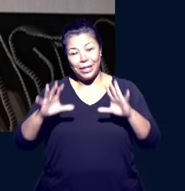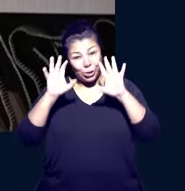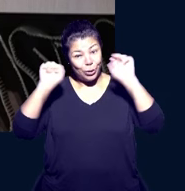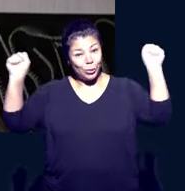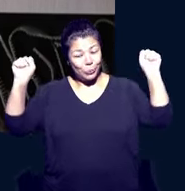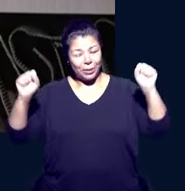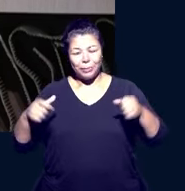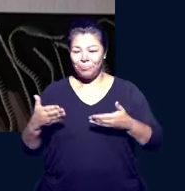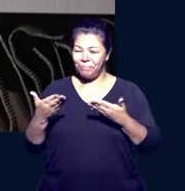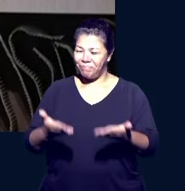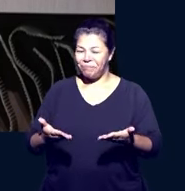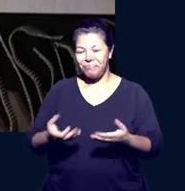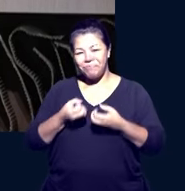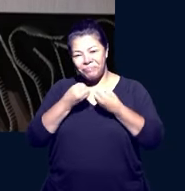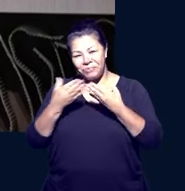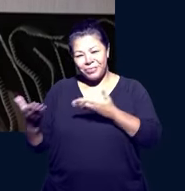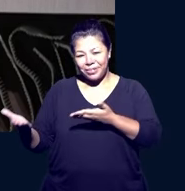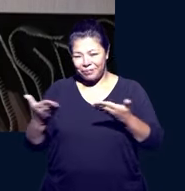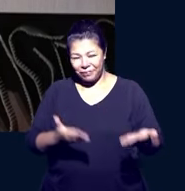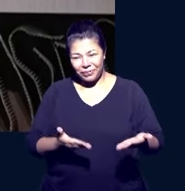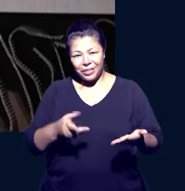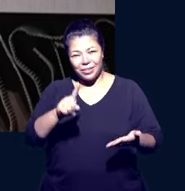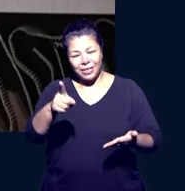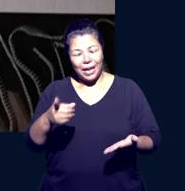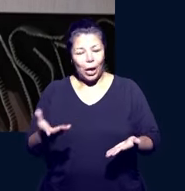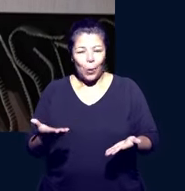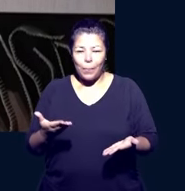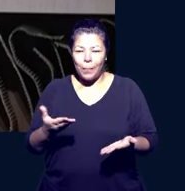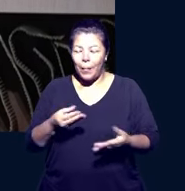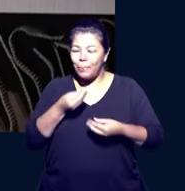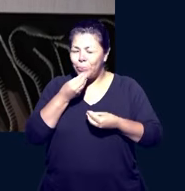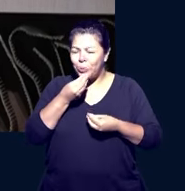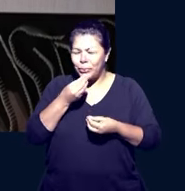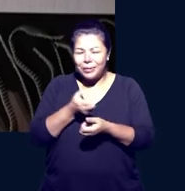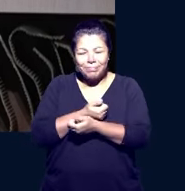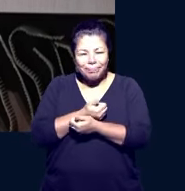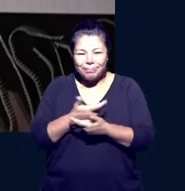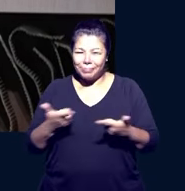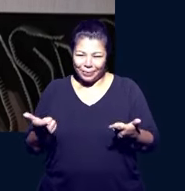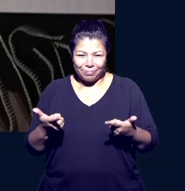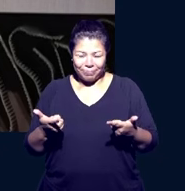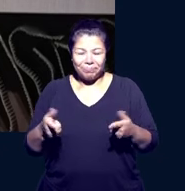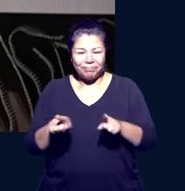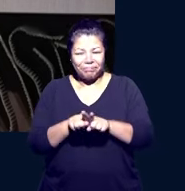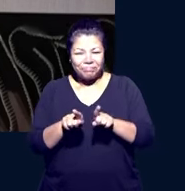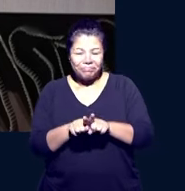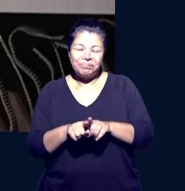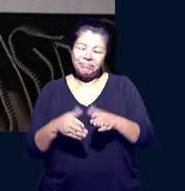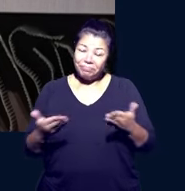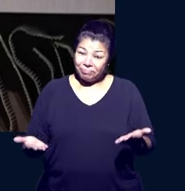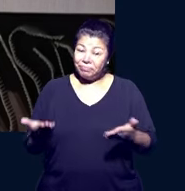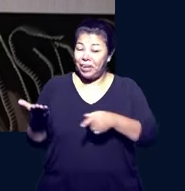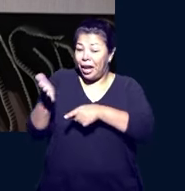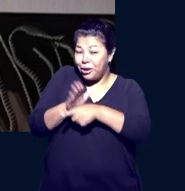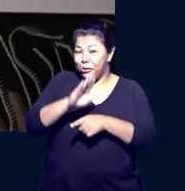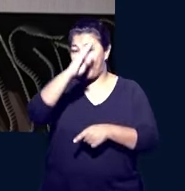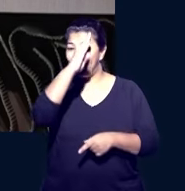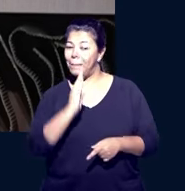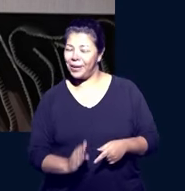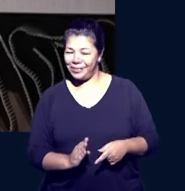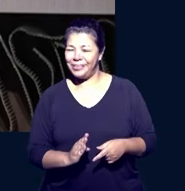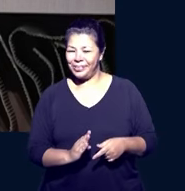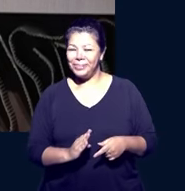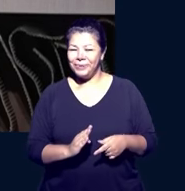acho que essa oportunidade esse privilégio que o Senhor tem de poder ajudar o Brasil e certamente poder AB